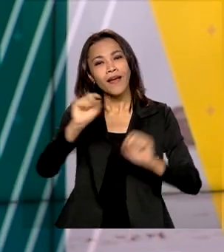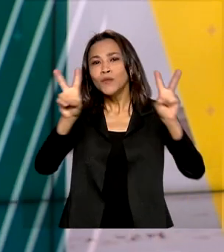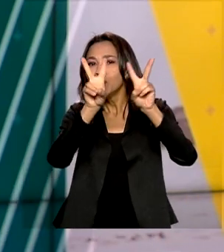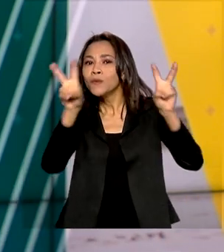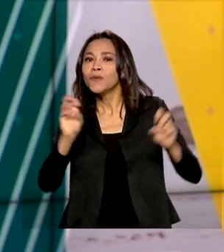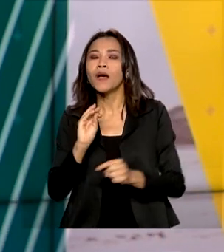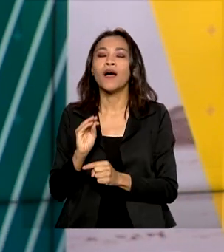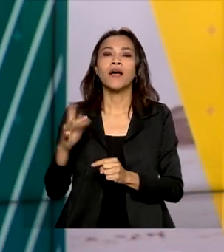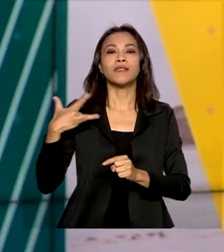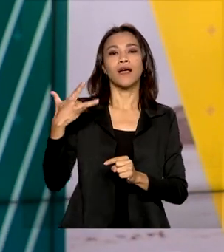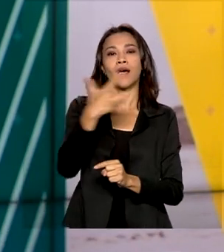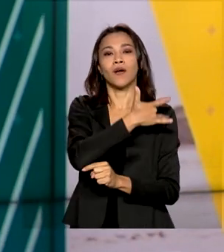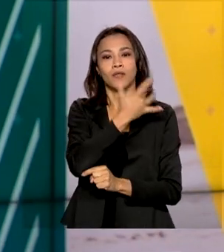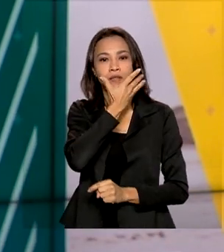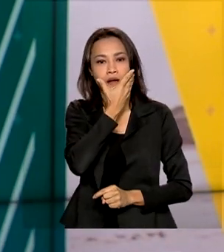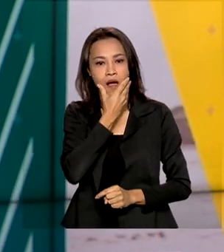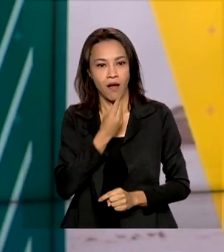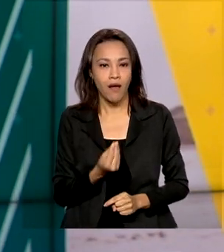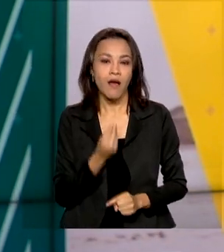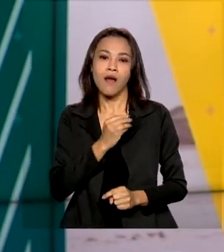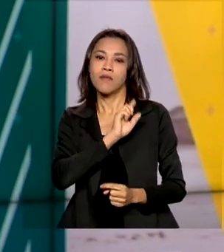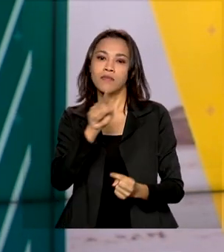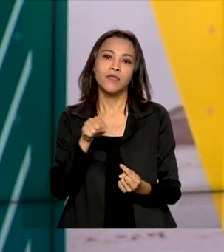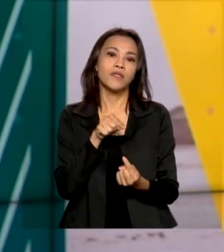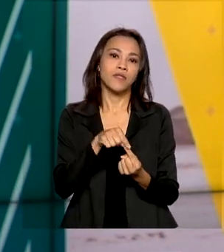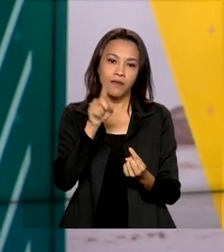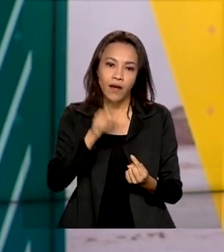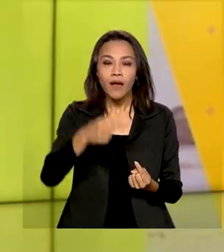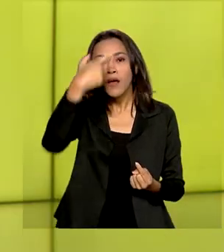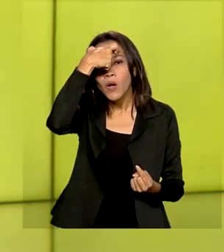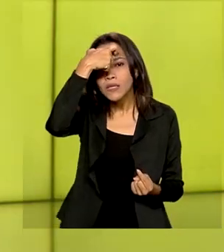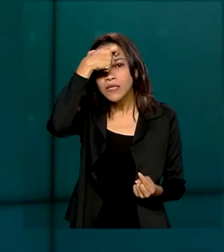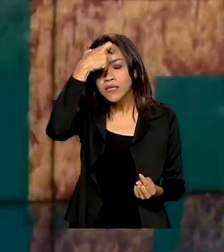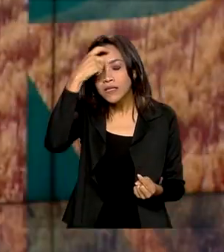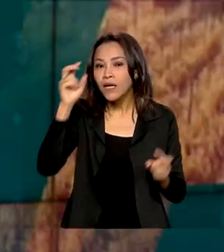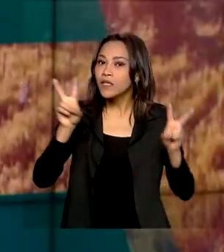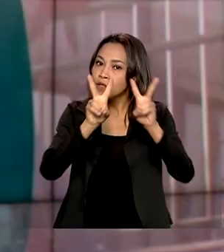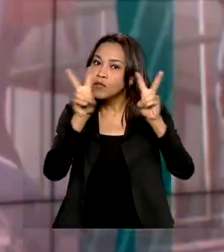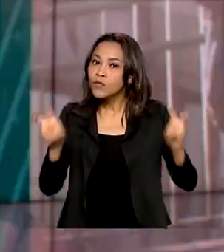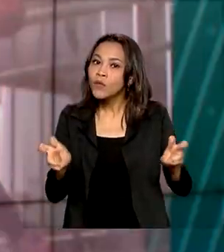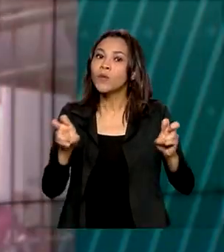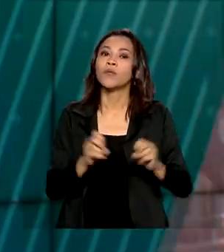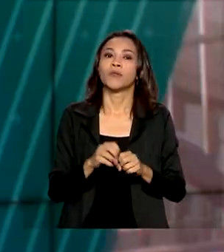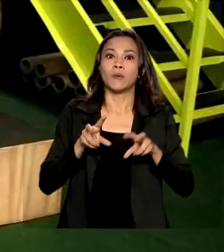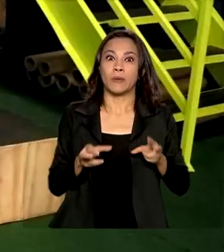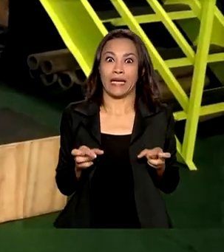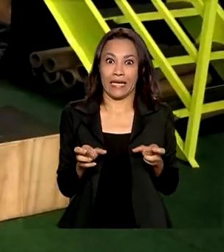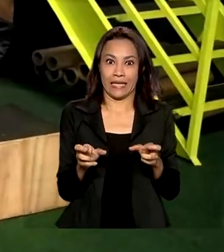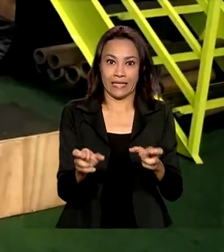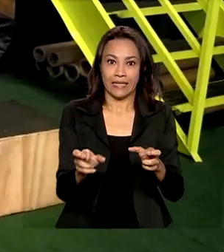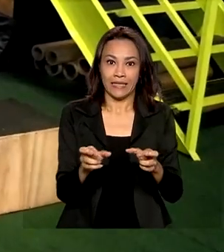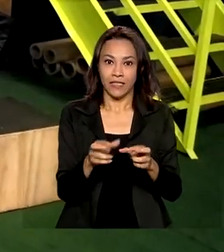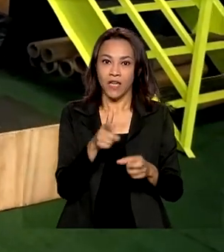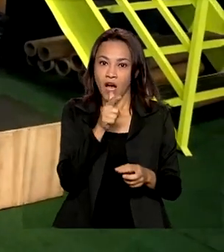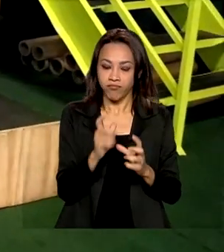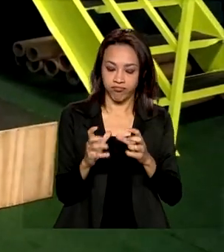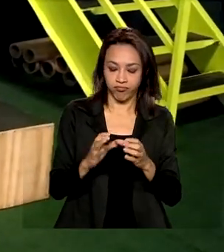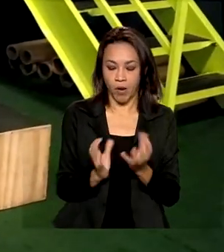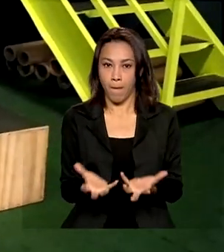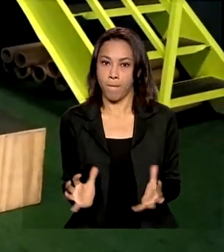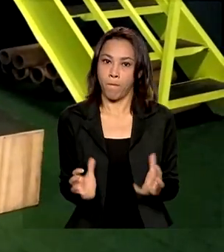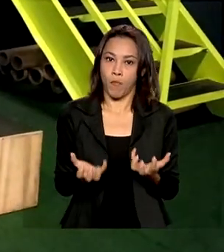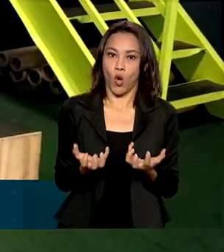à campanha Novembro Azul tem como objetivo concientizar a população sobre o câncer de próstata Antônio